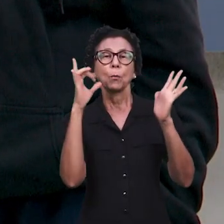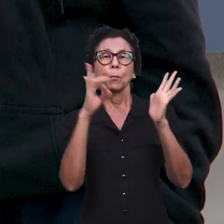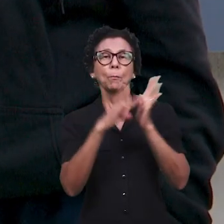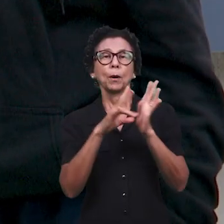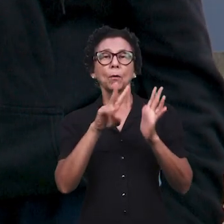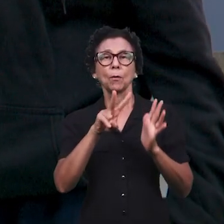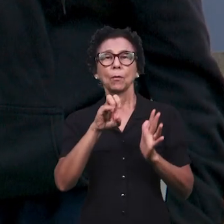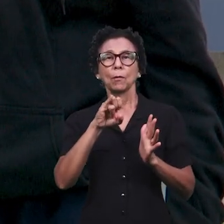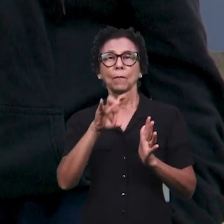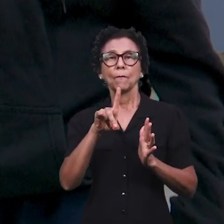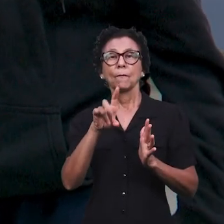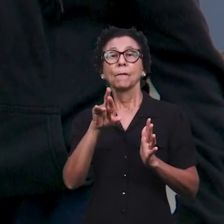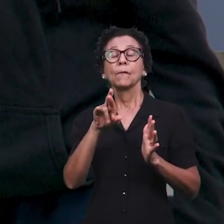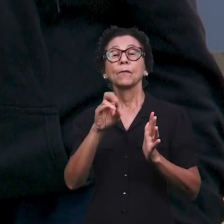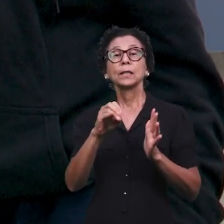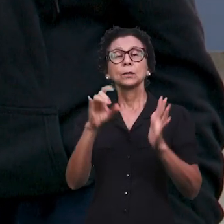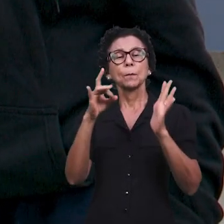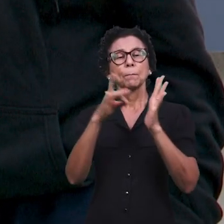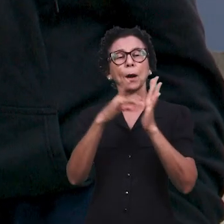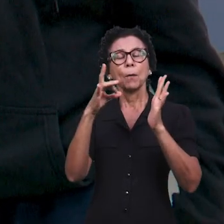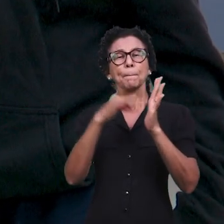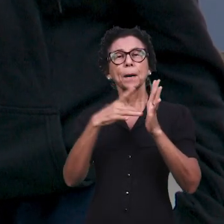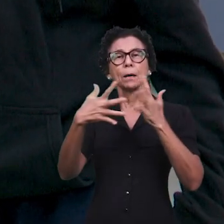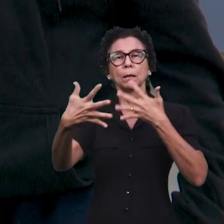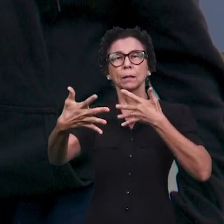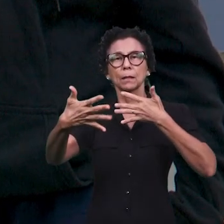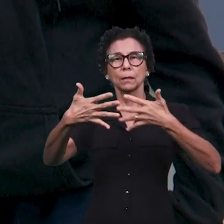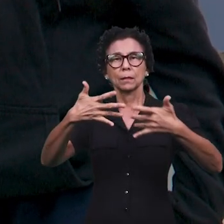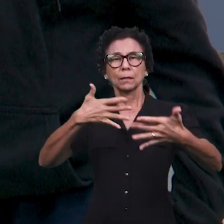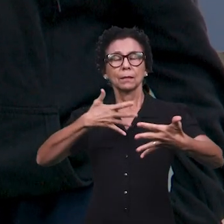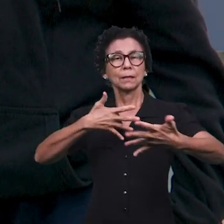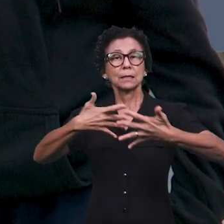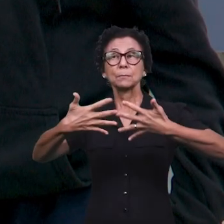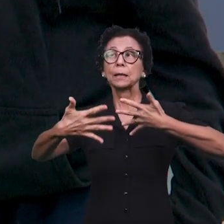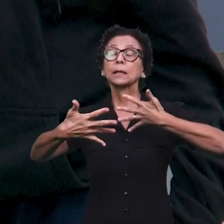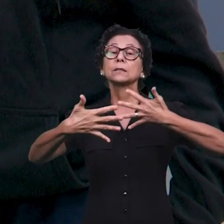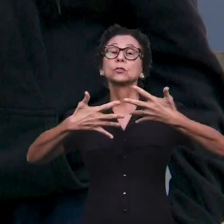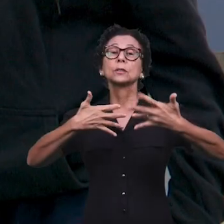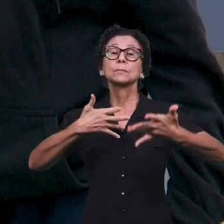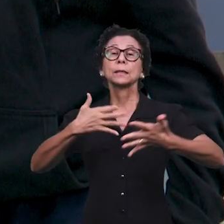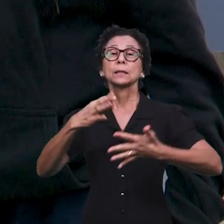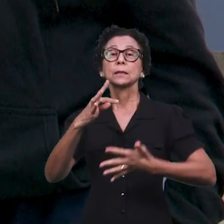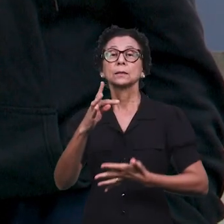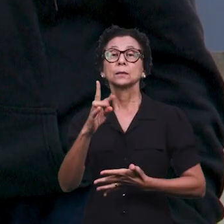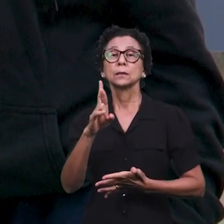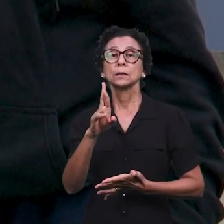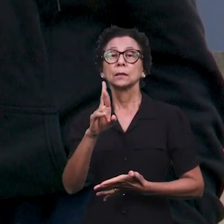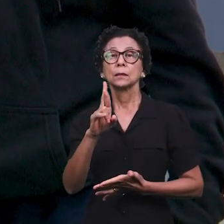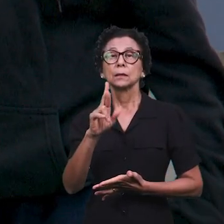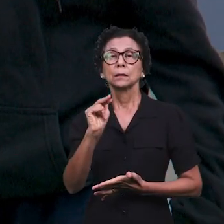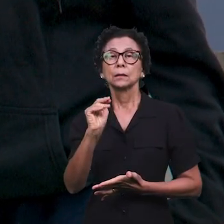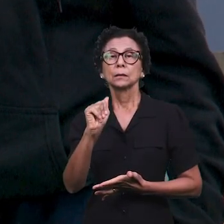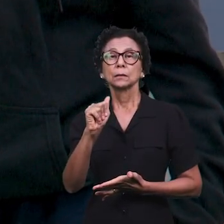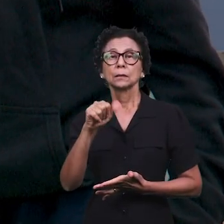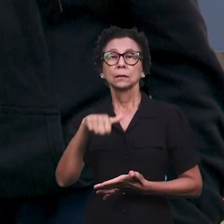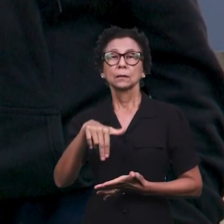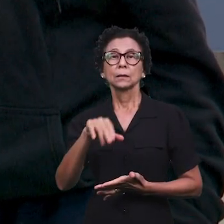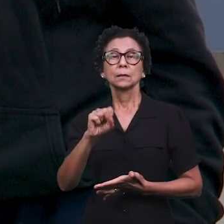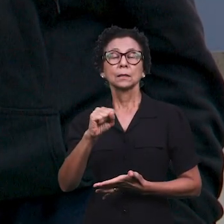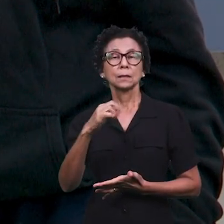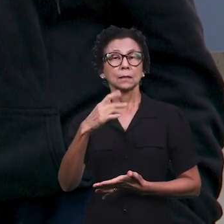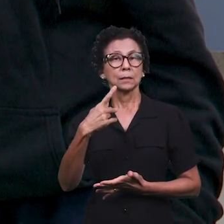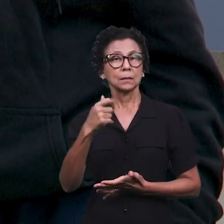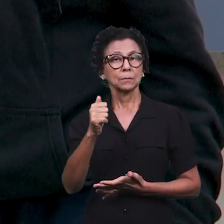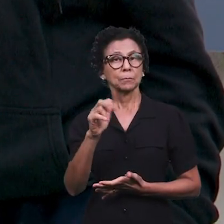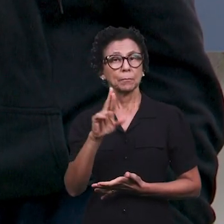vidro passa pouco ou muita luz? A parte transparente. Qual? A parte que é a transparente, passa pouco ou passa muito?